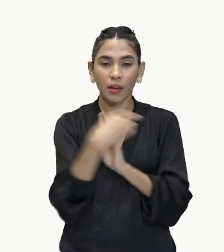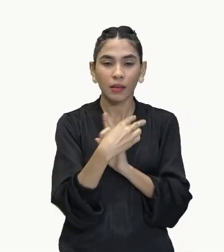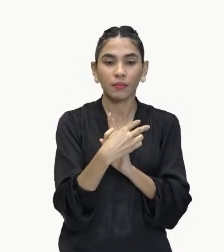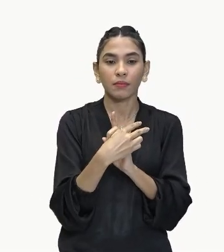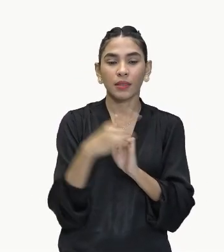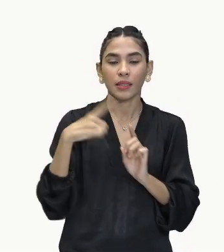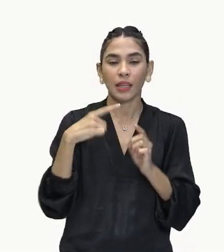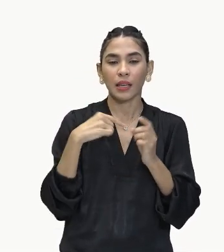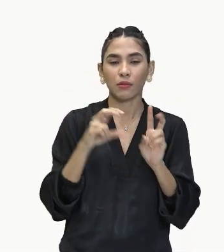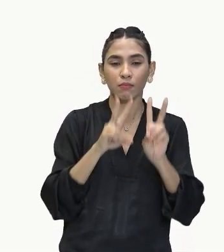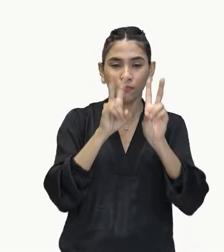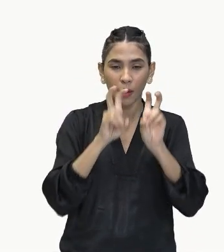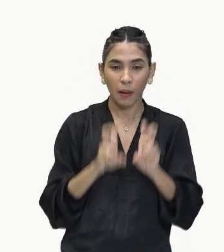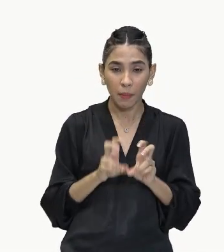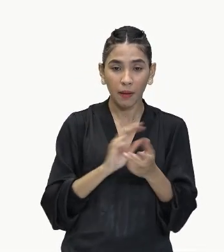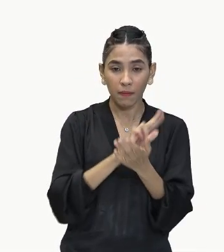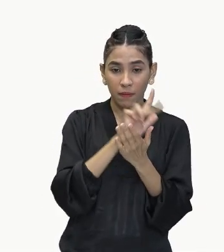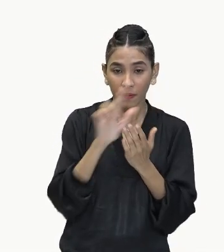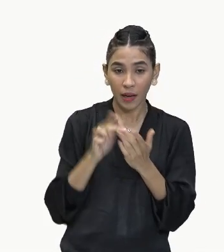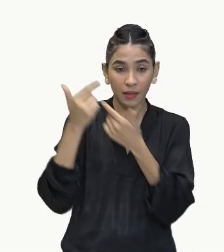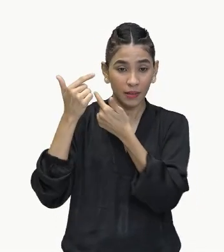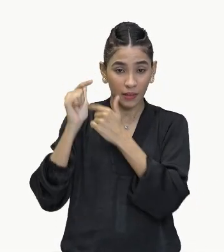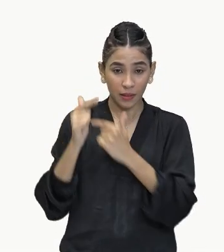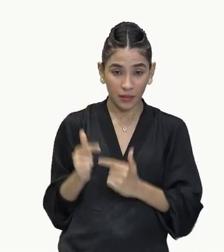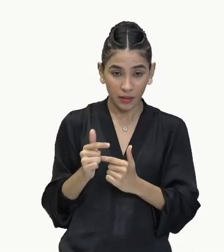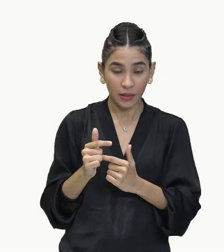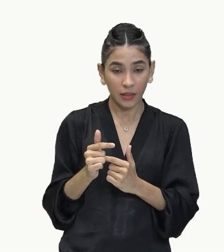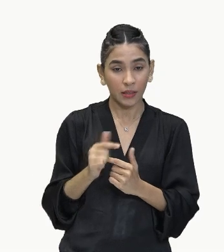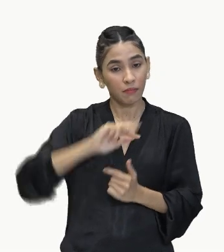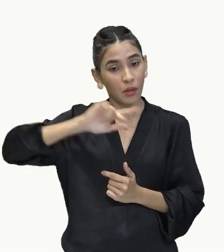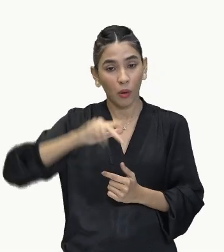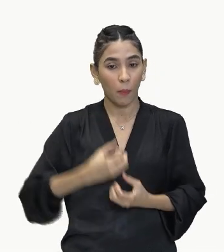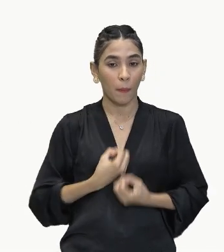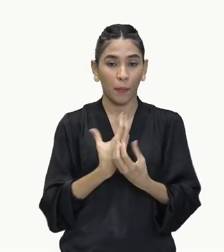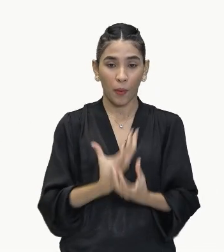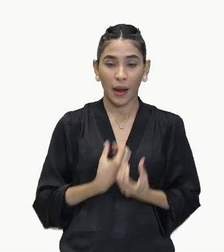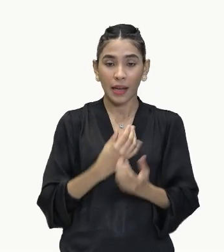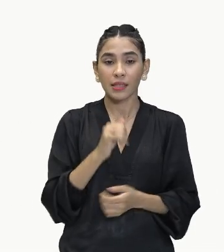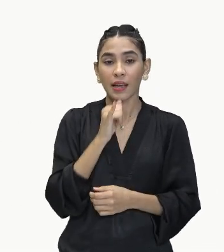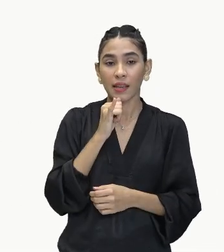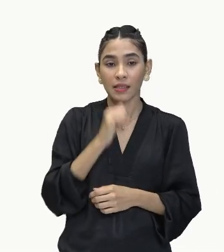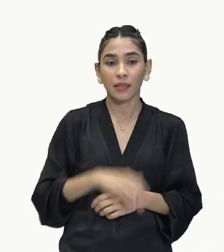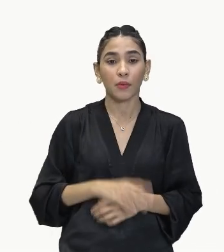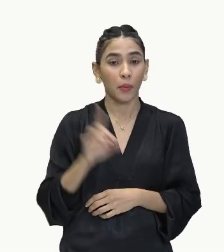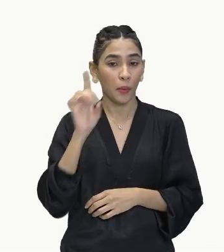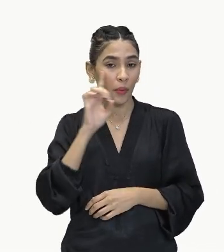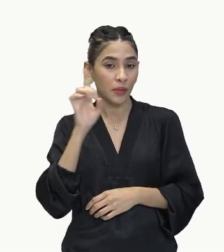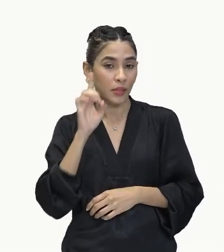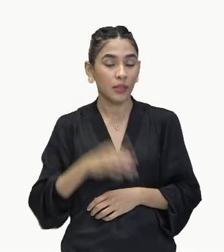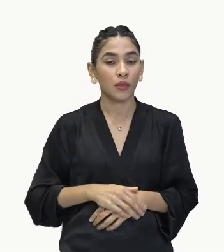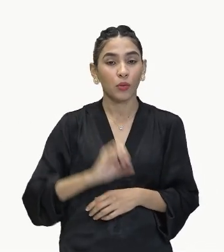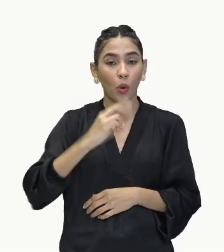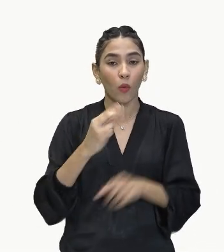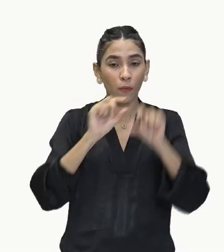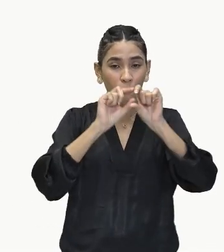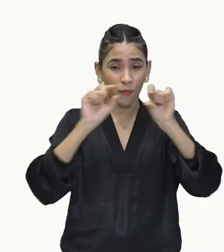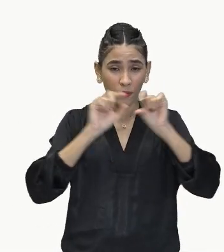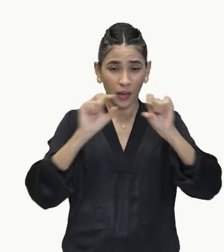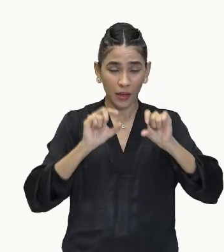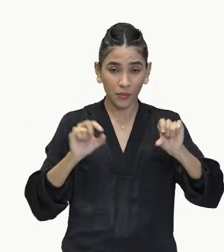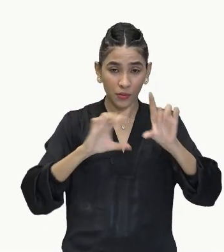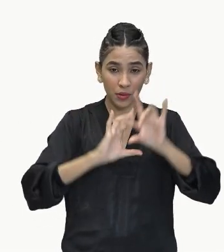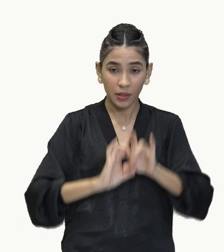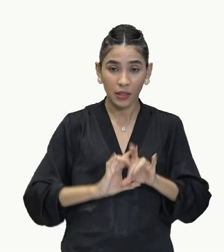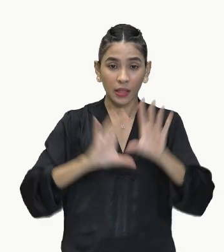de temáticas tradicionalmente consideradas não poéticas, como o cotidiano, o uso de versos